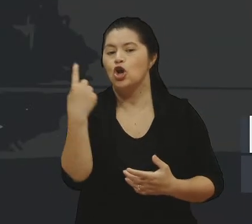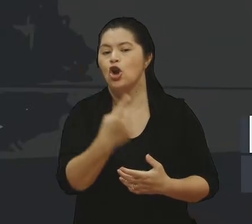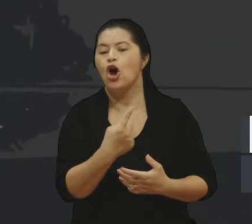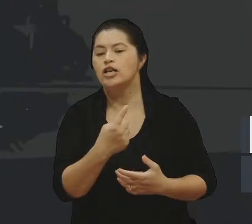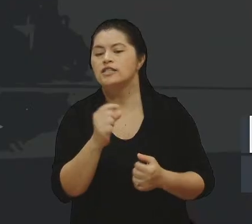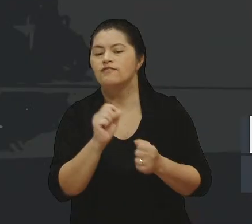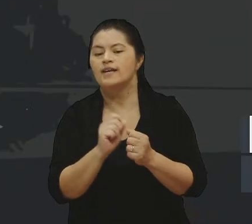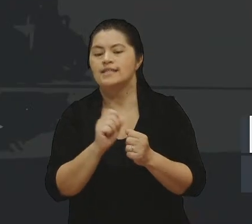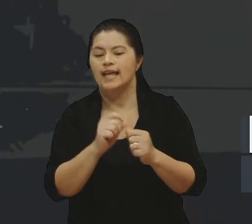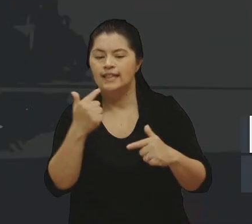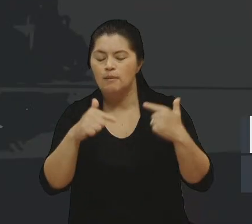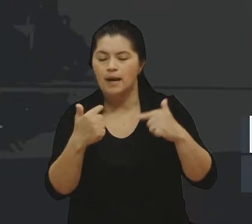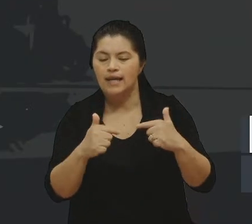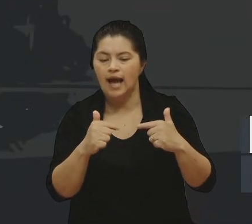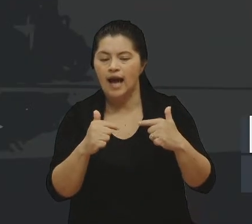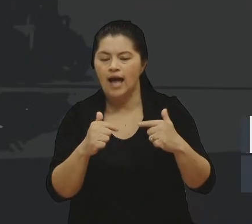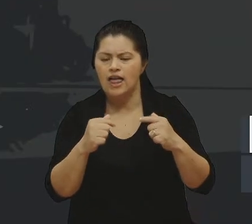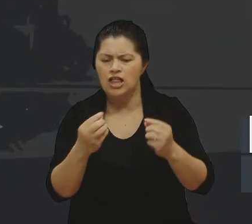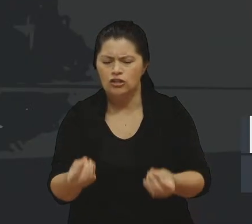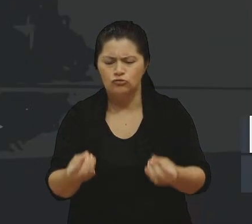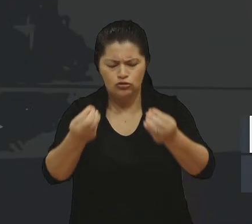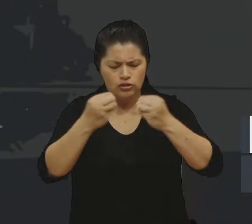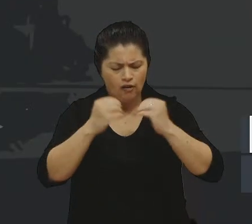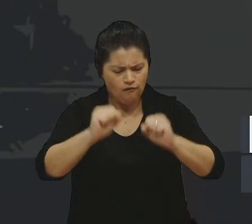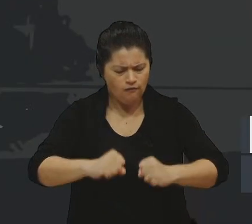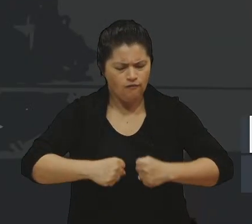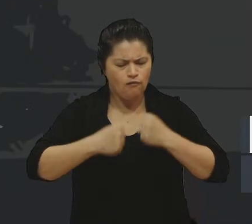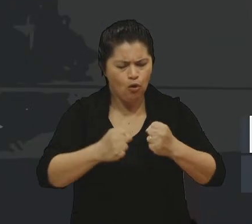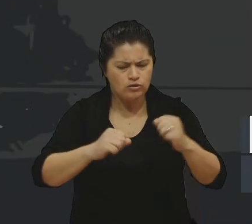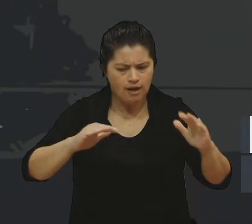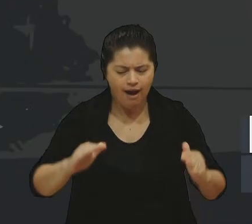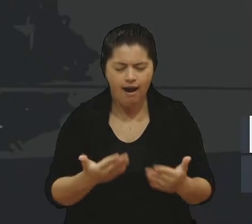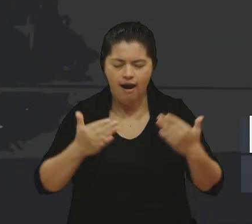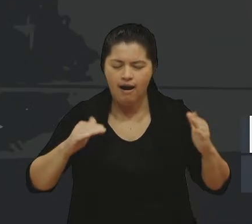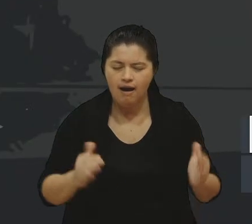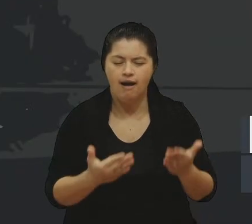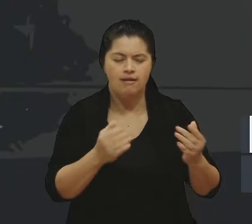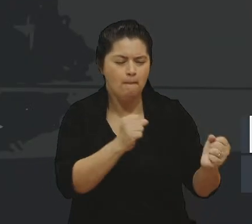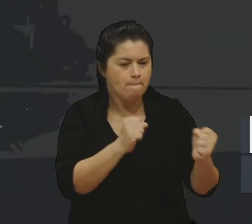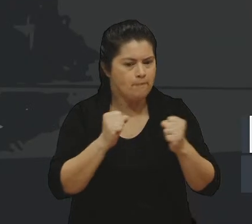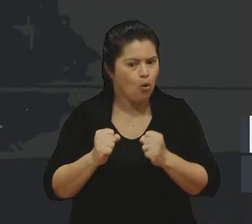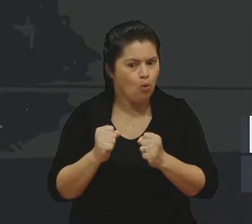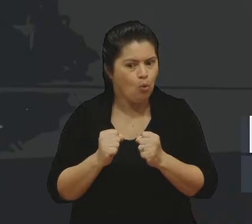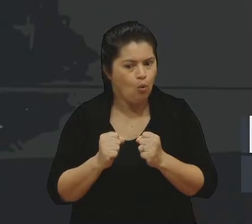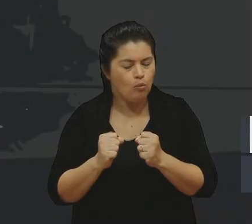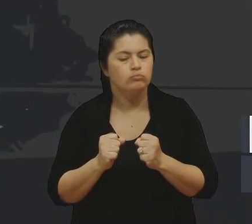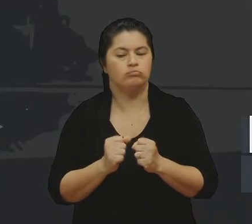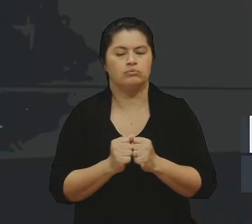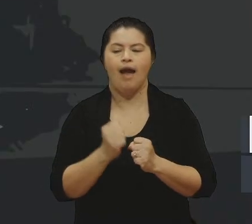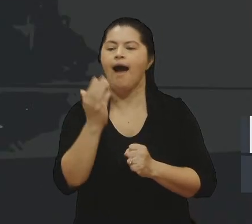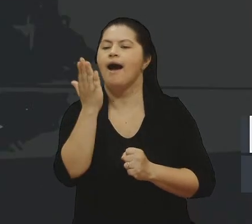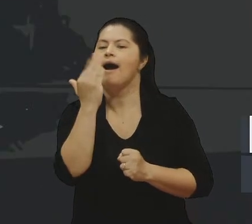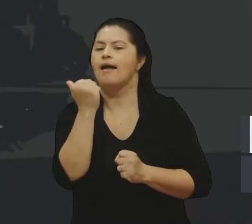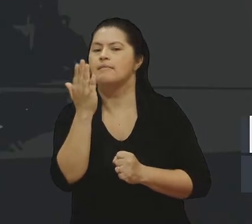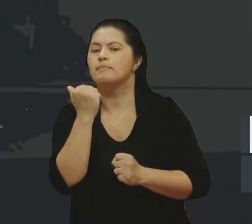a gente. Vai dar força, vai dar ânimo, vai dar potência. É o alimento. E isso